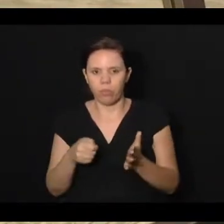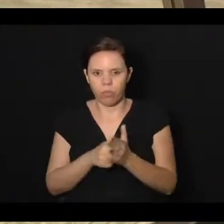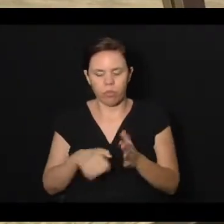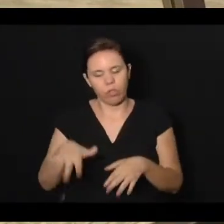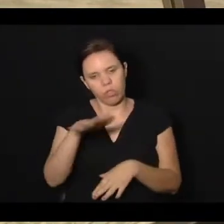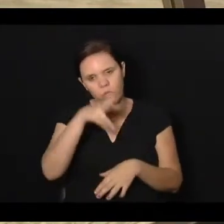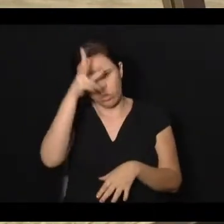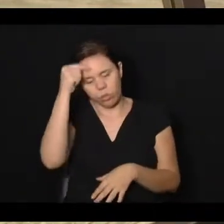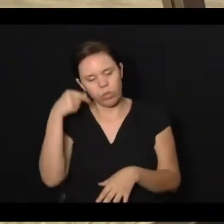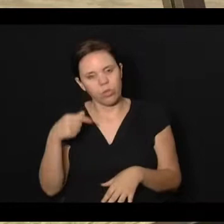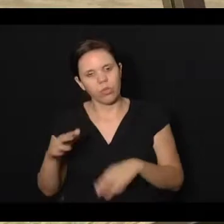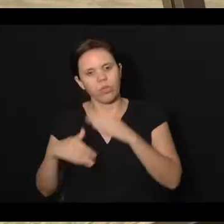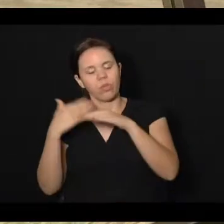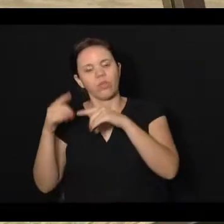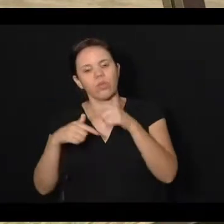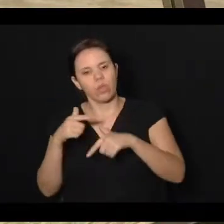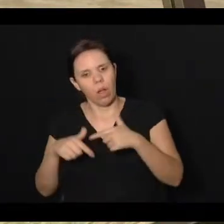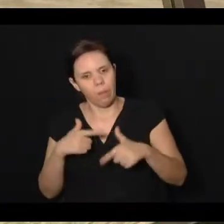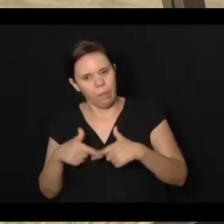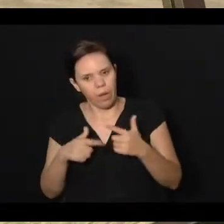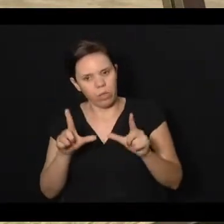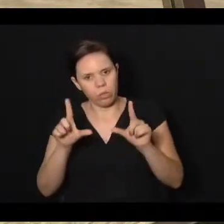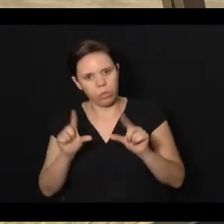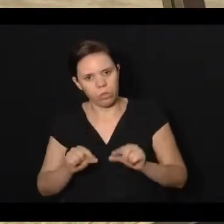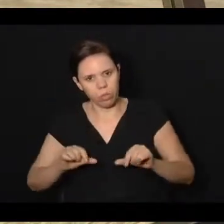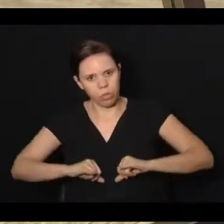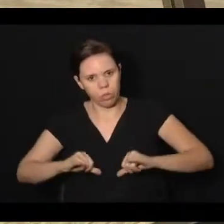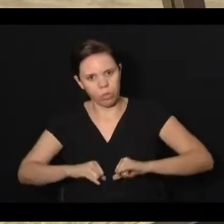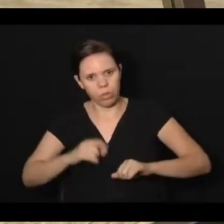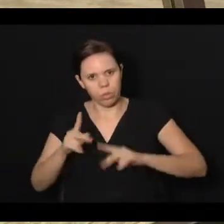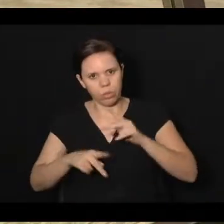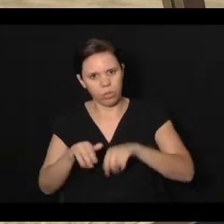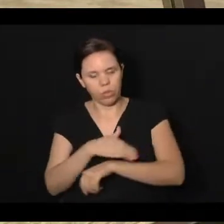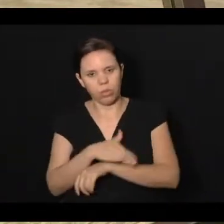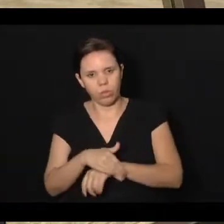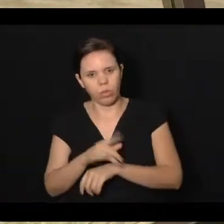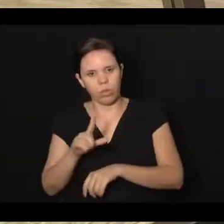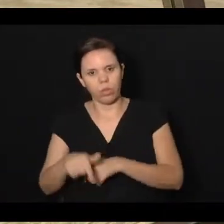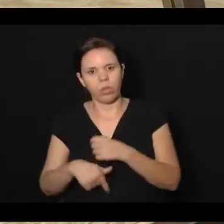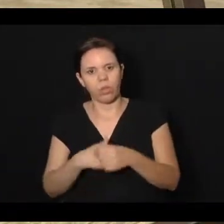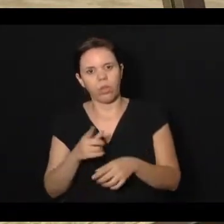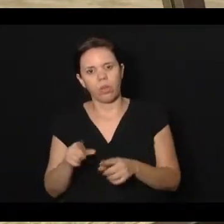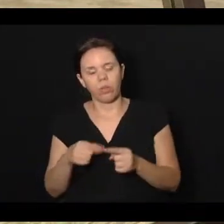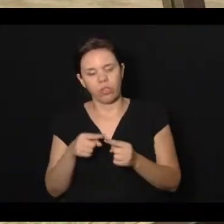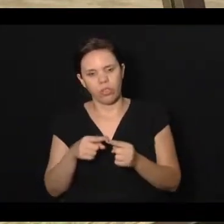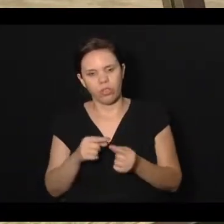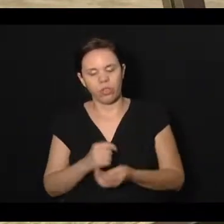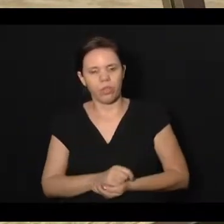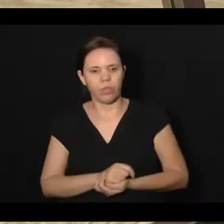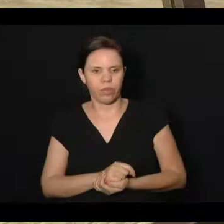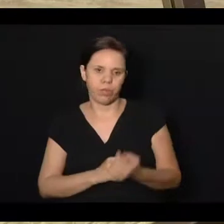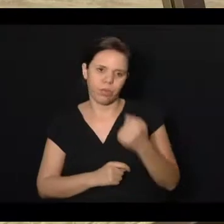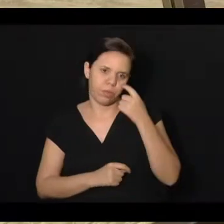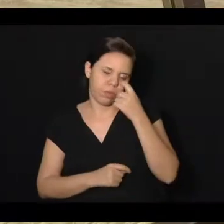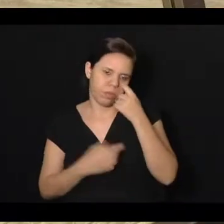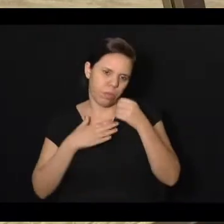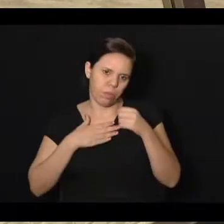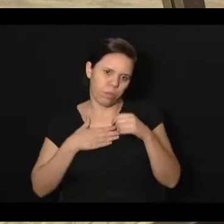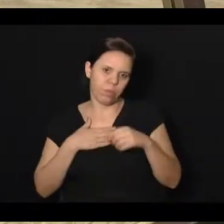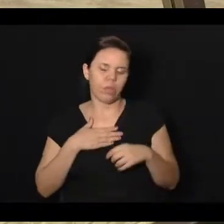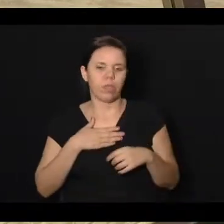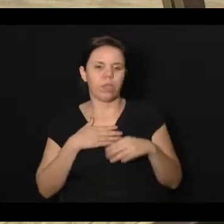pra amenizar o sofrimento da população de rua esse é o objetivo dessa instituição